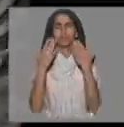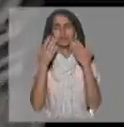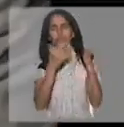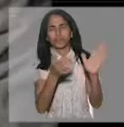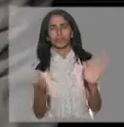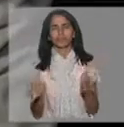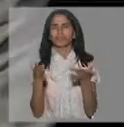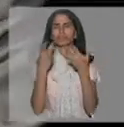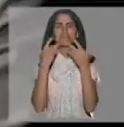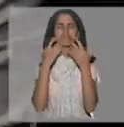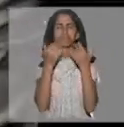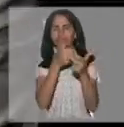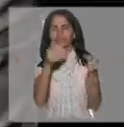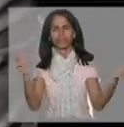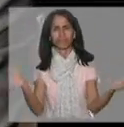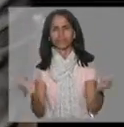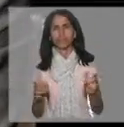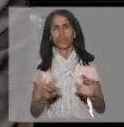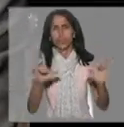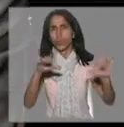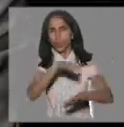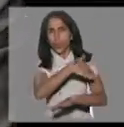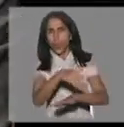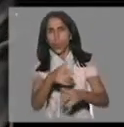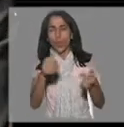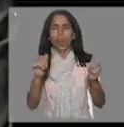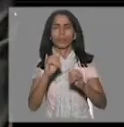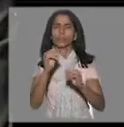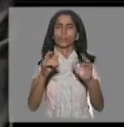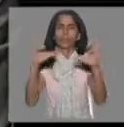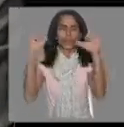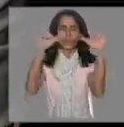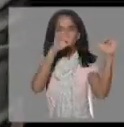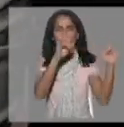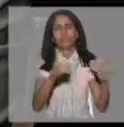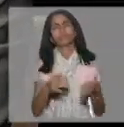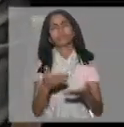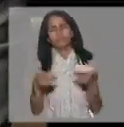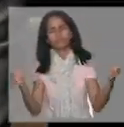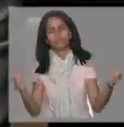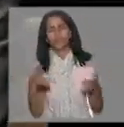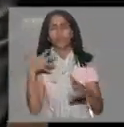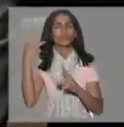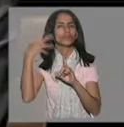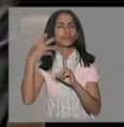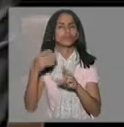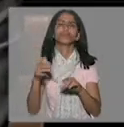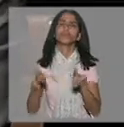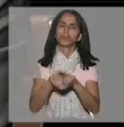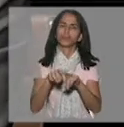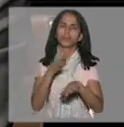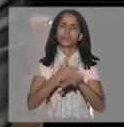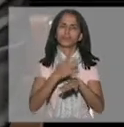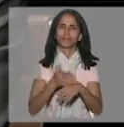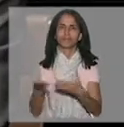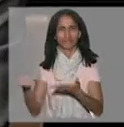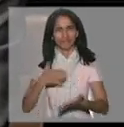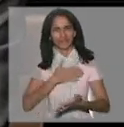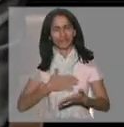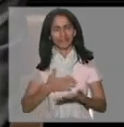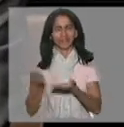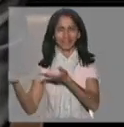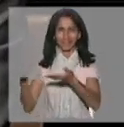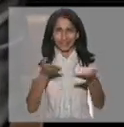exposições, performances, intervenções urbanas, ensaios fotográficos, além de palestras e oficinas. Eu tenho o prazer